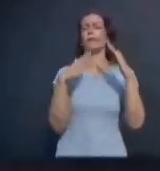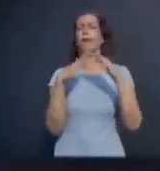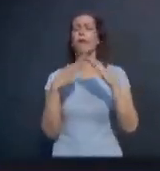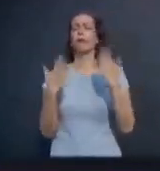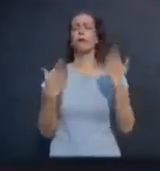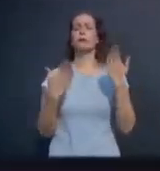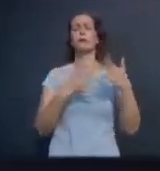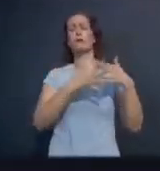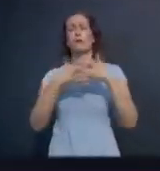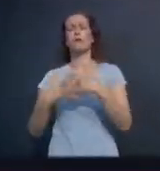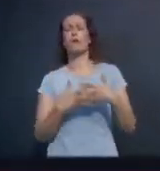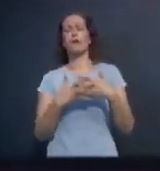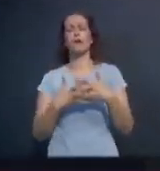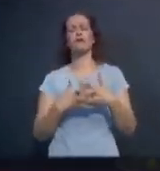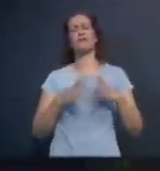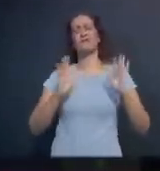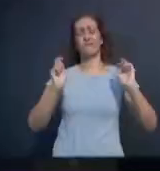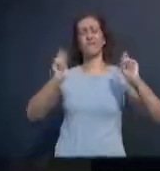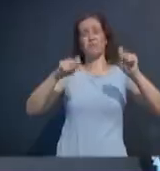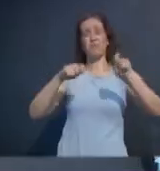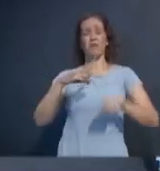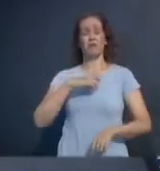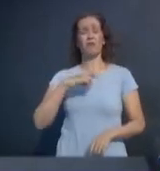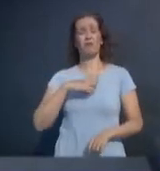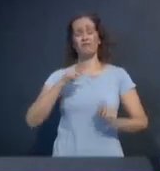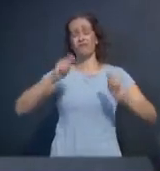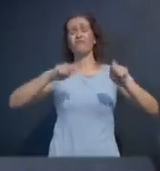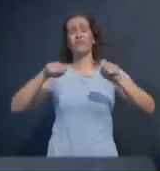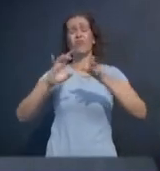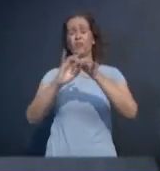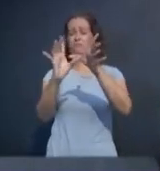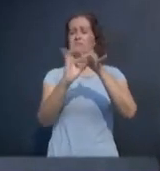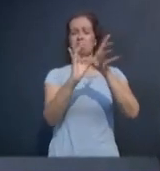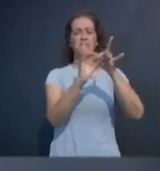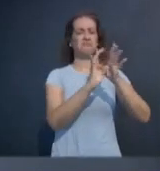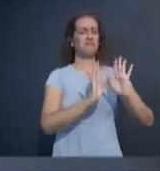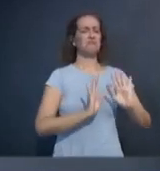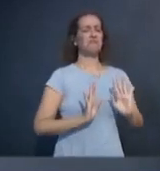Pode ter caminhão, pode ter apartamento, pode ter o que for, querido.